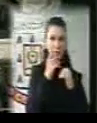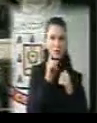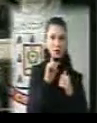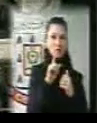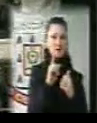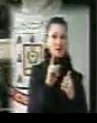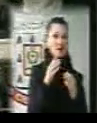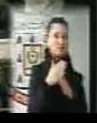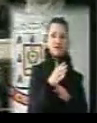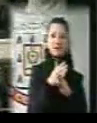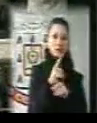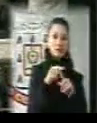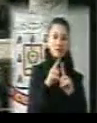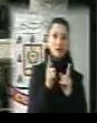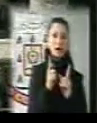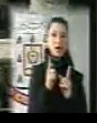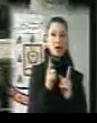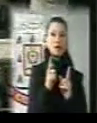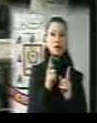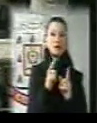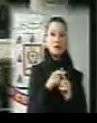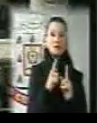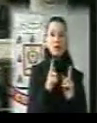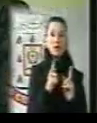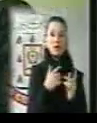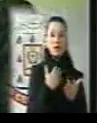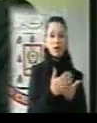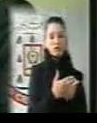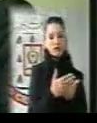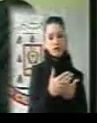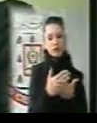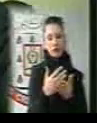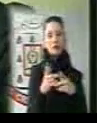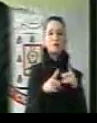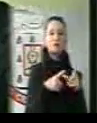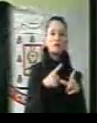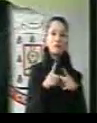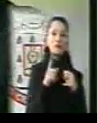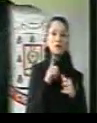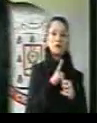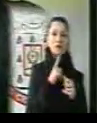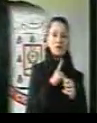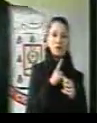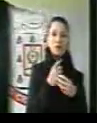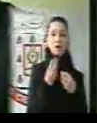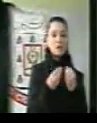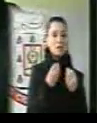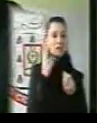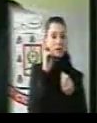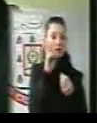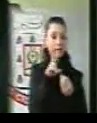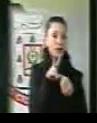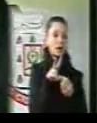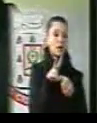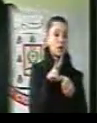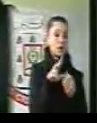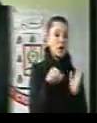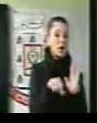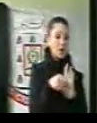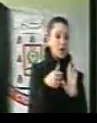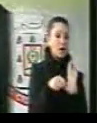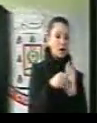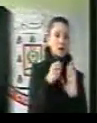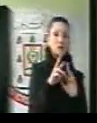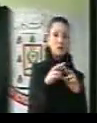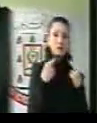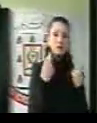dessa comissão, mas no decorrer dos nossos trabalhos eu tive a oportunidade de algumas vezes me